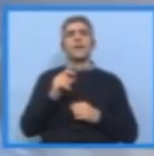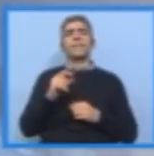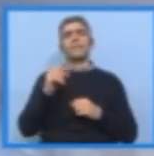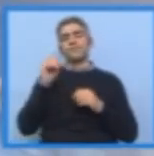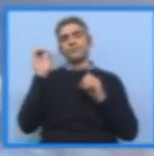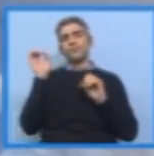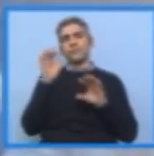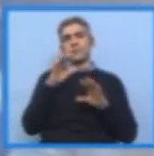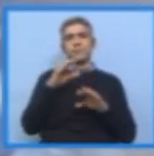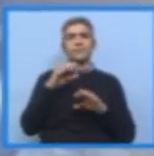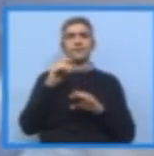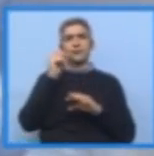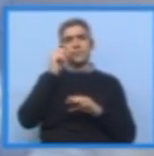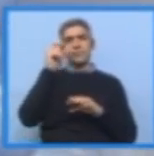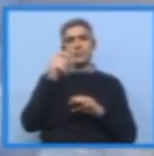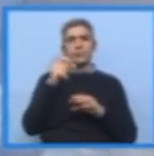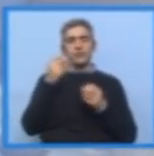realmente a existência do homem.